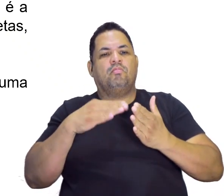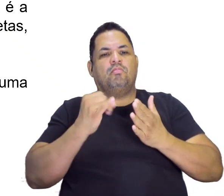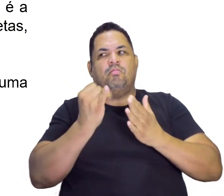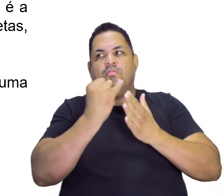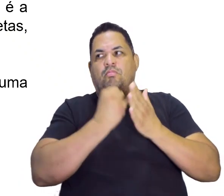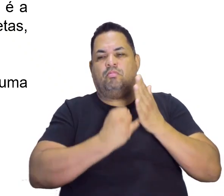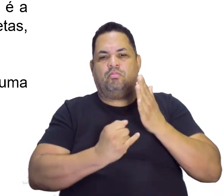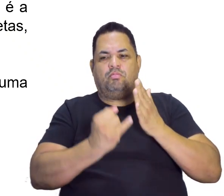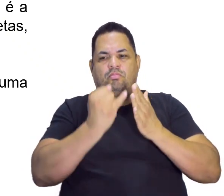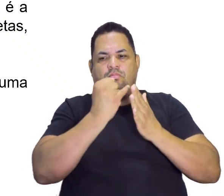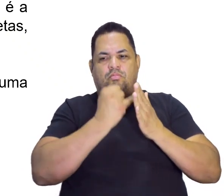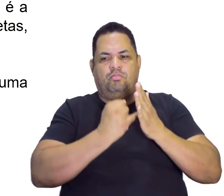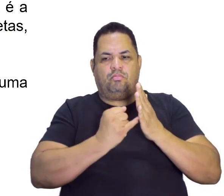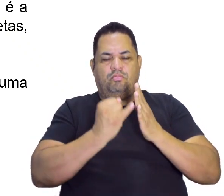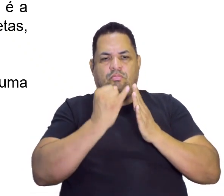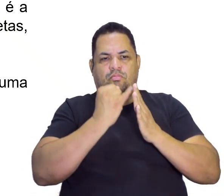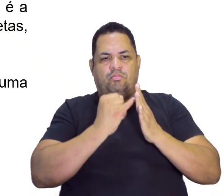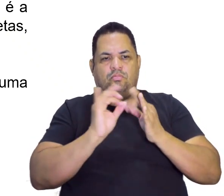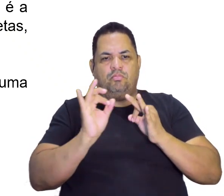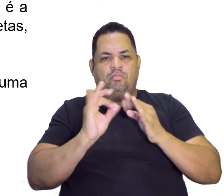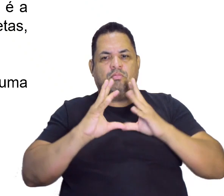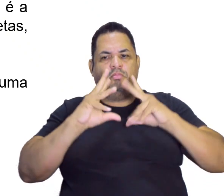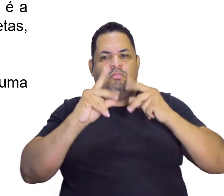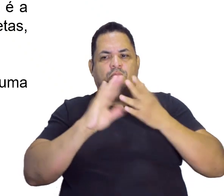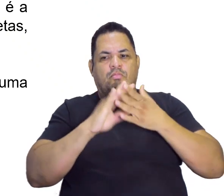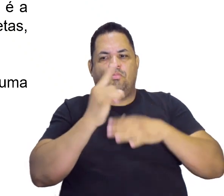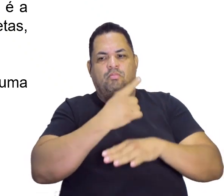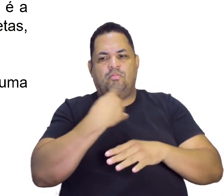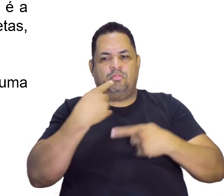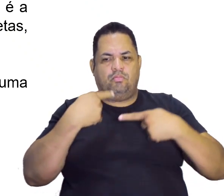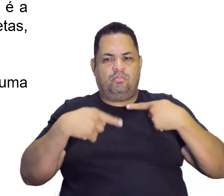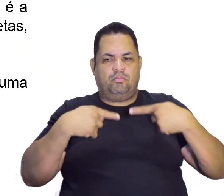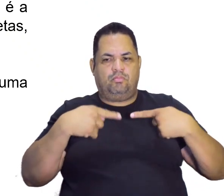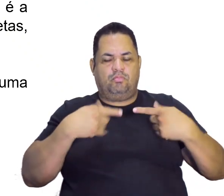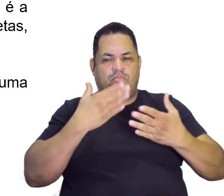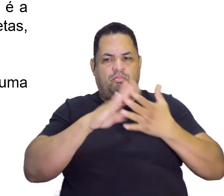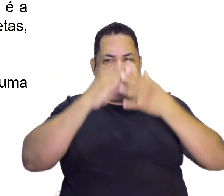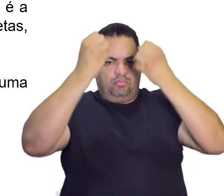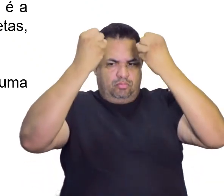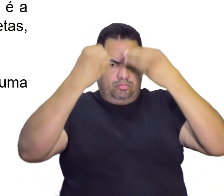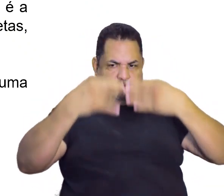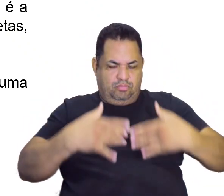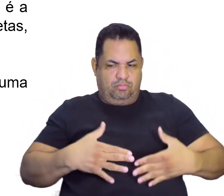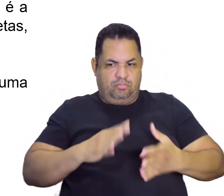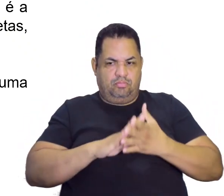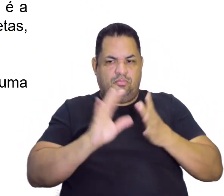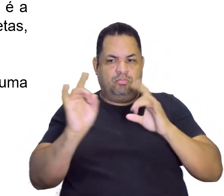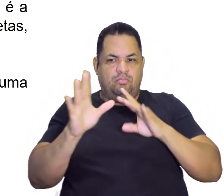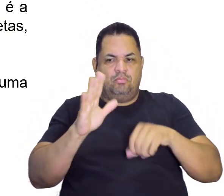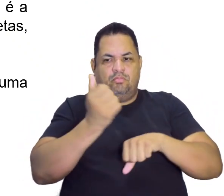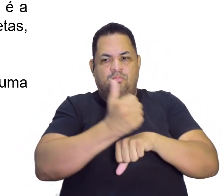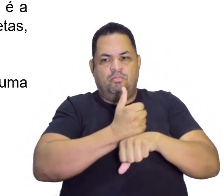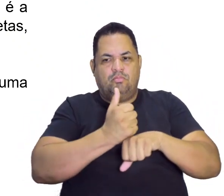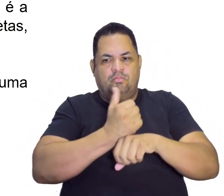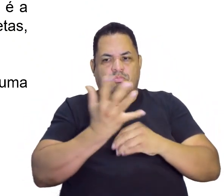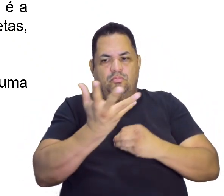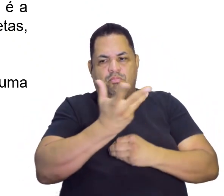pintura impressionista. Então, é tudo aquilo que a gente discutiu, né? Que cada